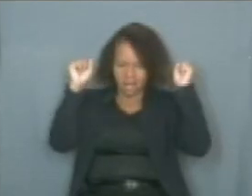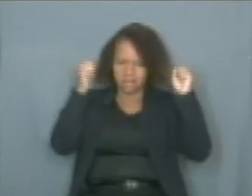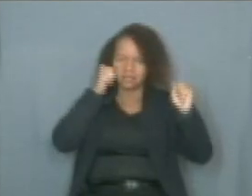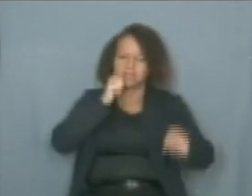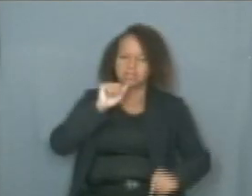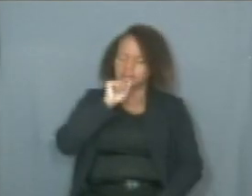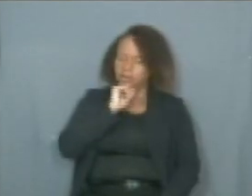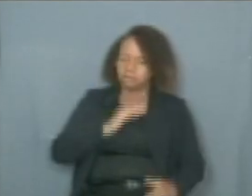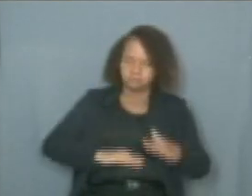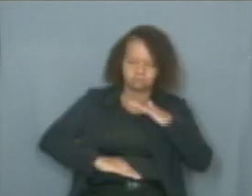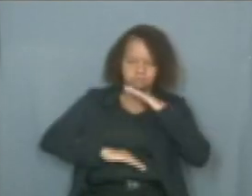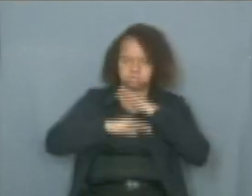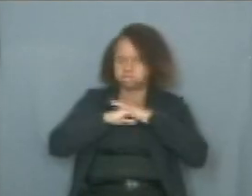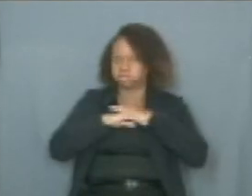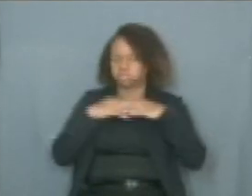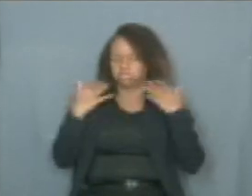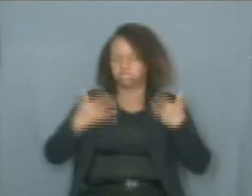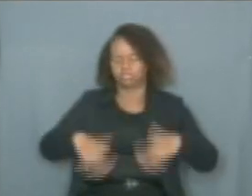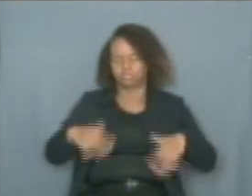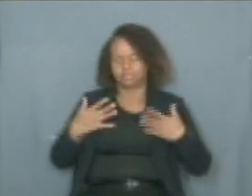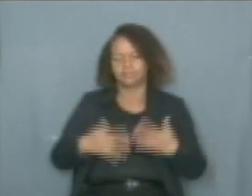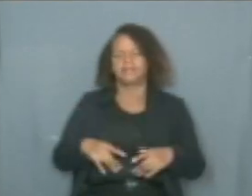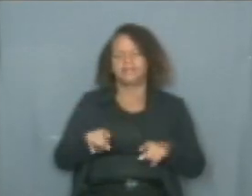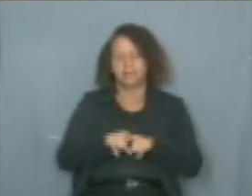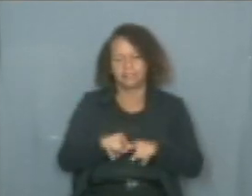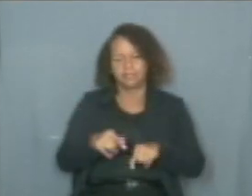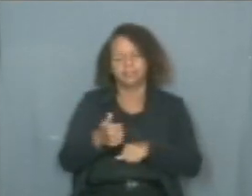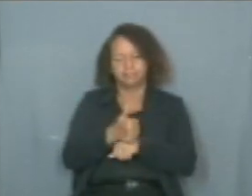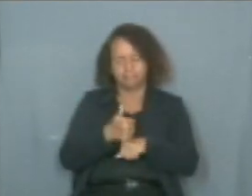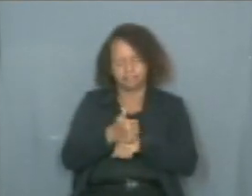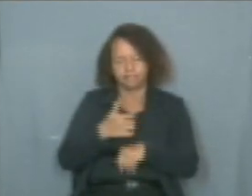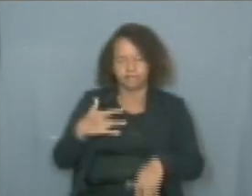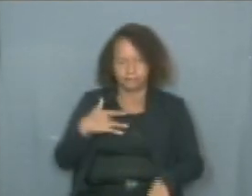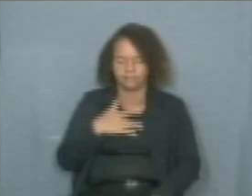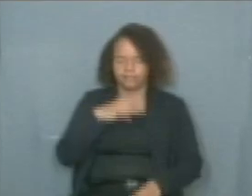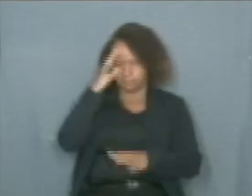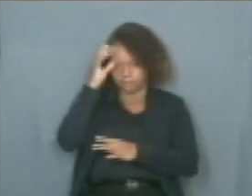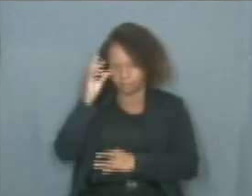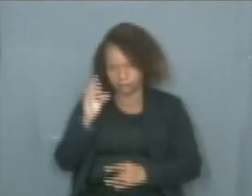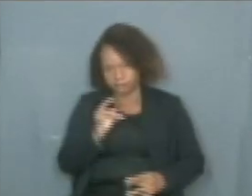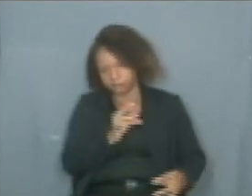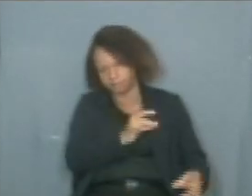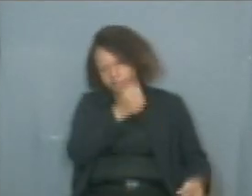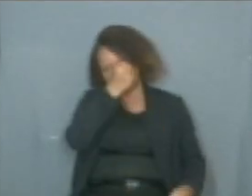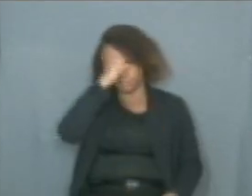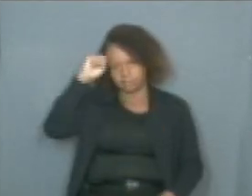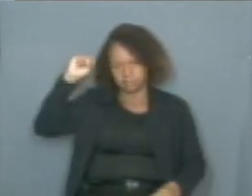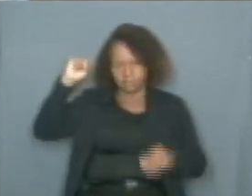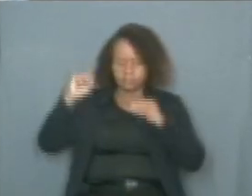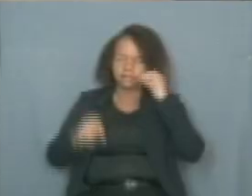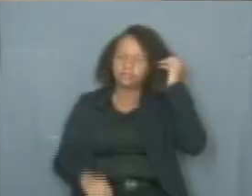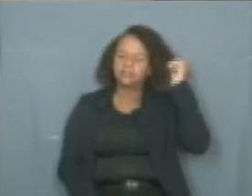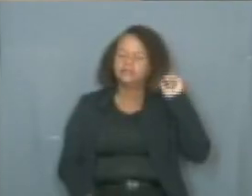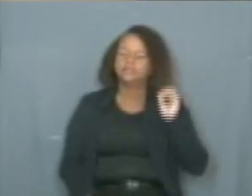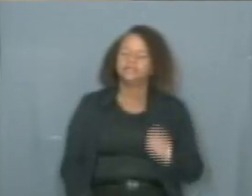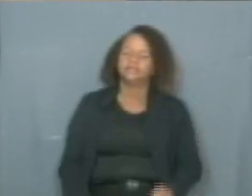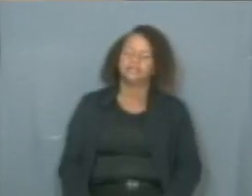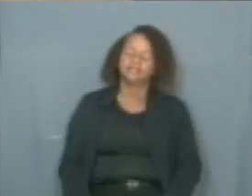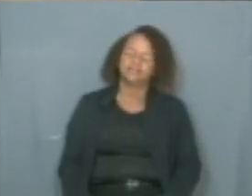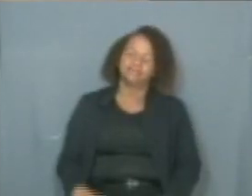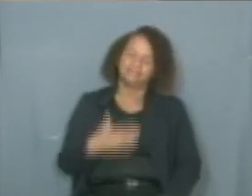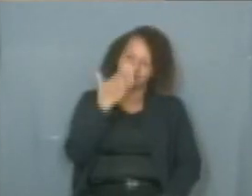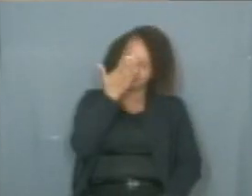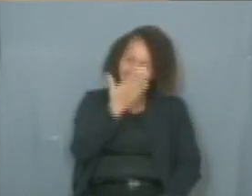mães estão sobrecarregadas, e também os próprios profissionais de saúde. Mas ouço o vereador Samuel Salazar.